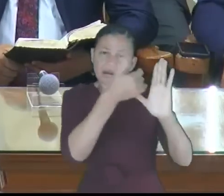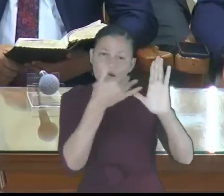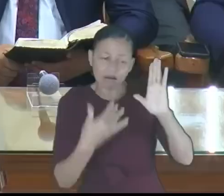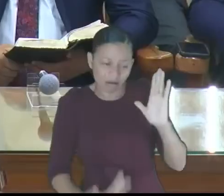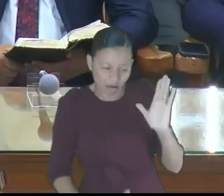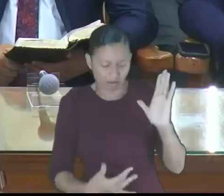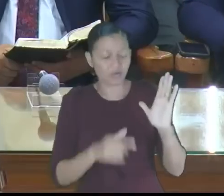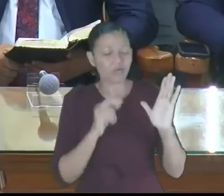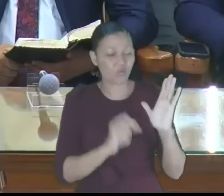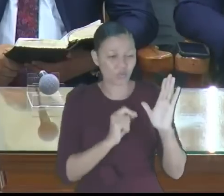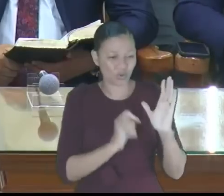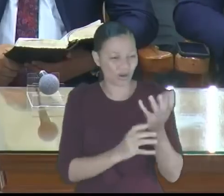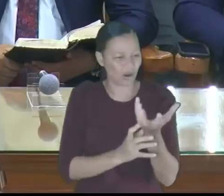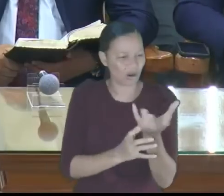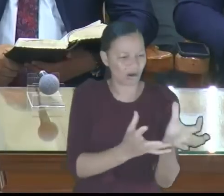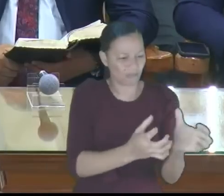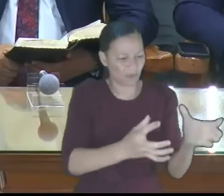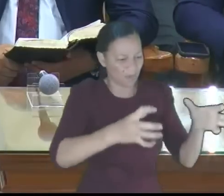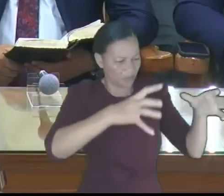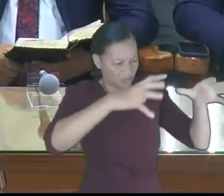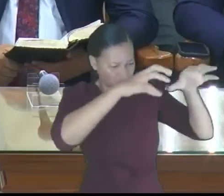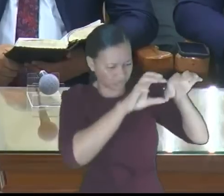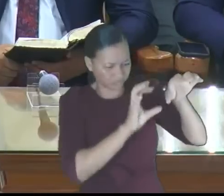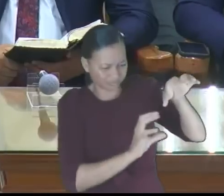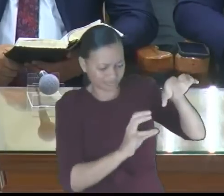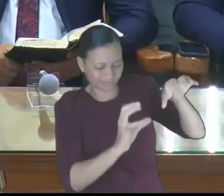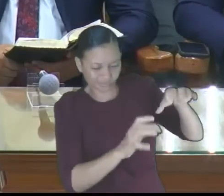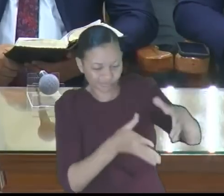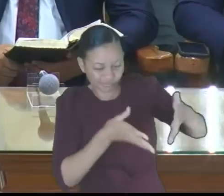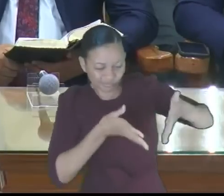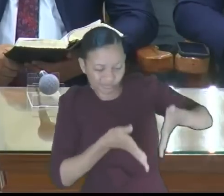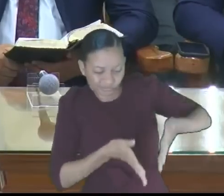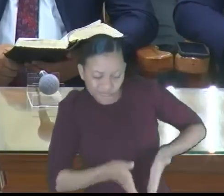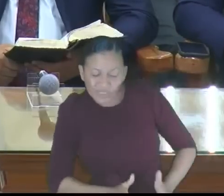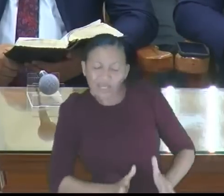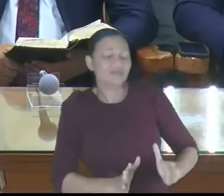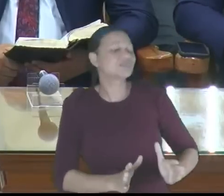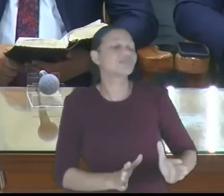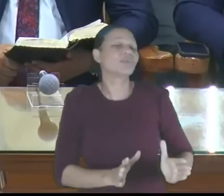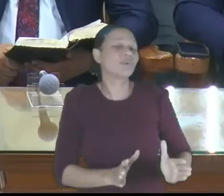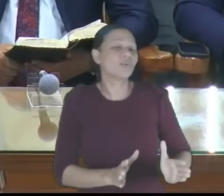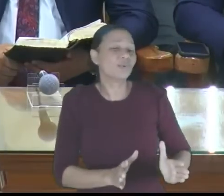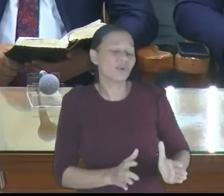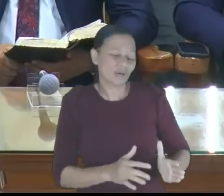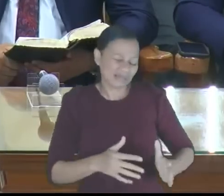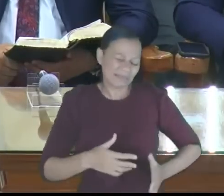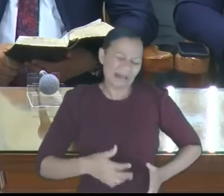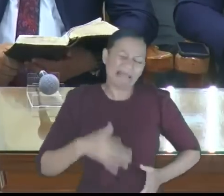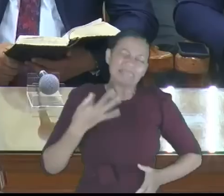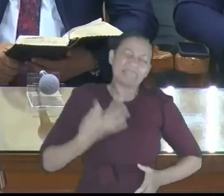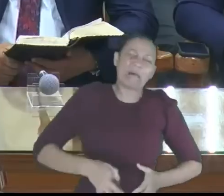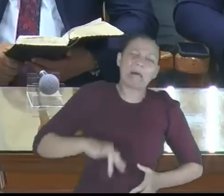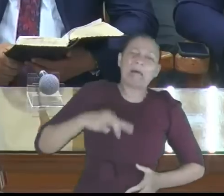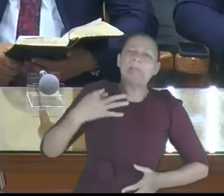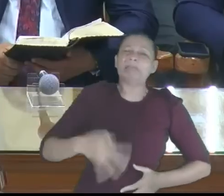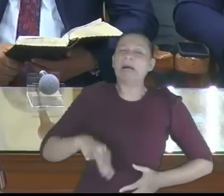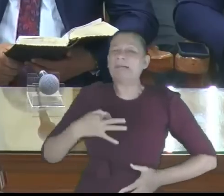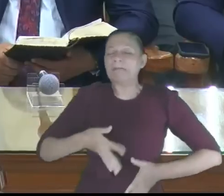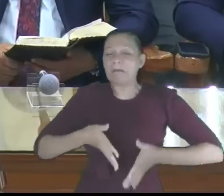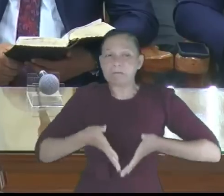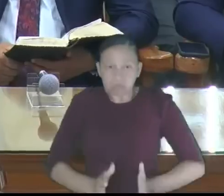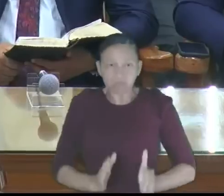da macieira é que a mãe dá luz. Mas ela dá luz com o quê? Dores. Debaixo de uma macieira